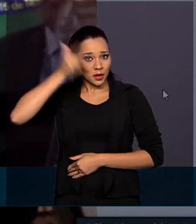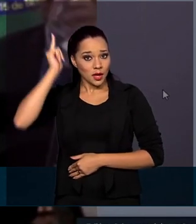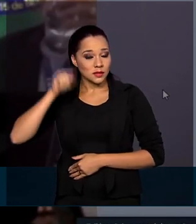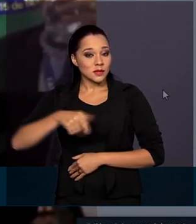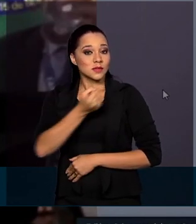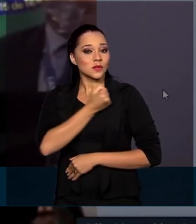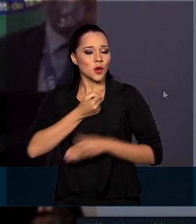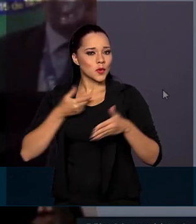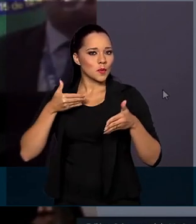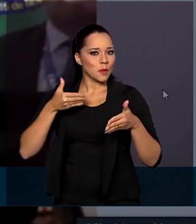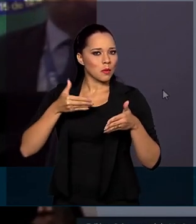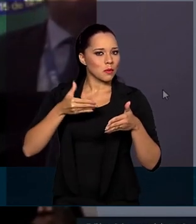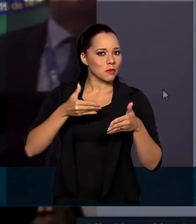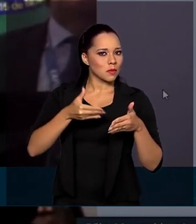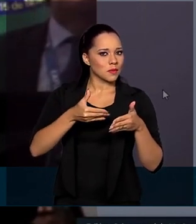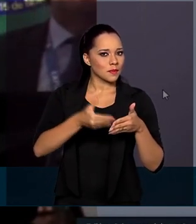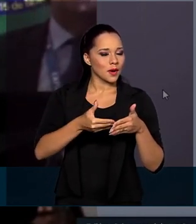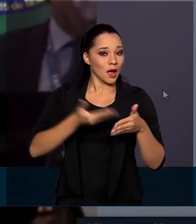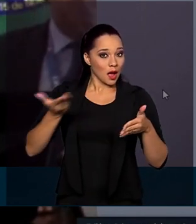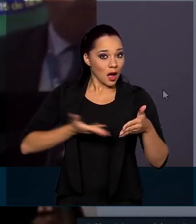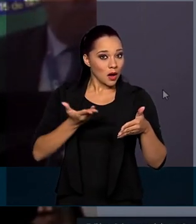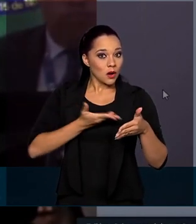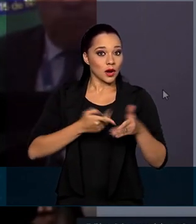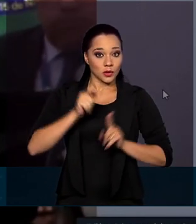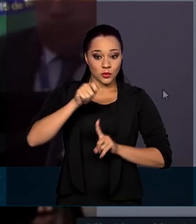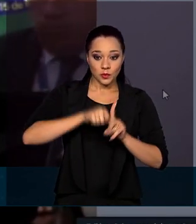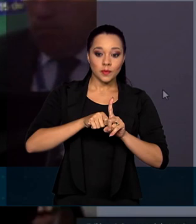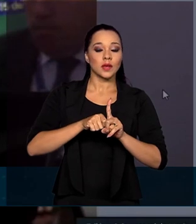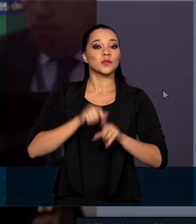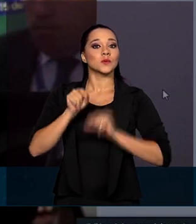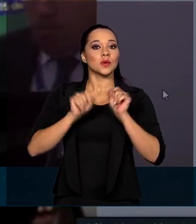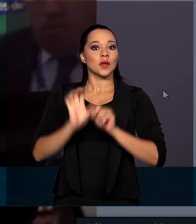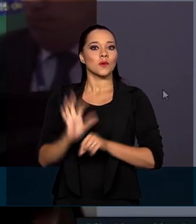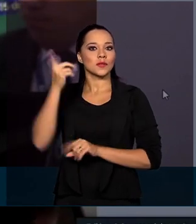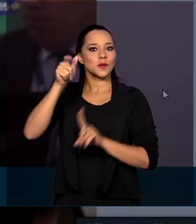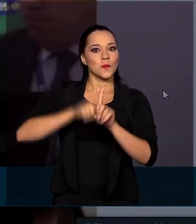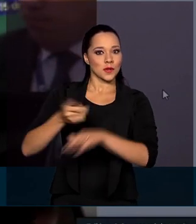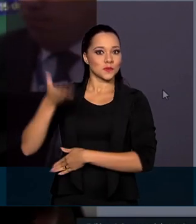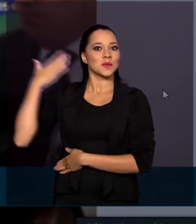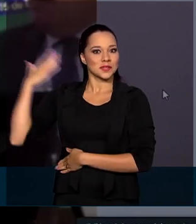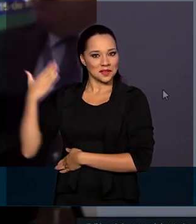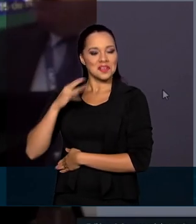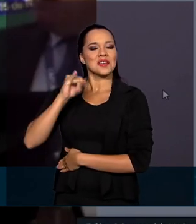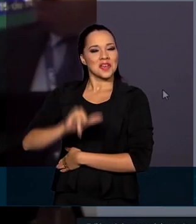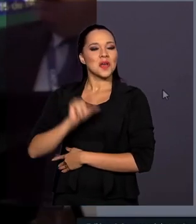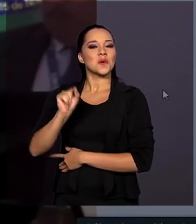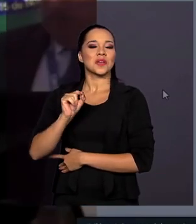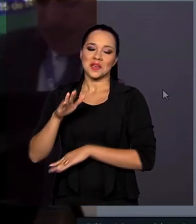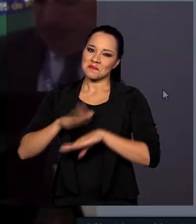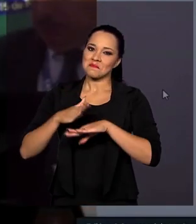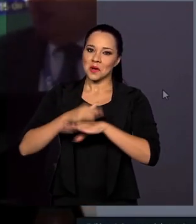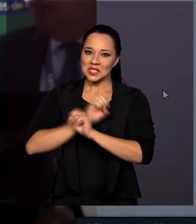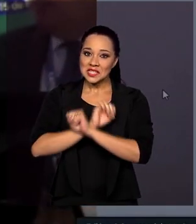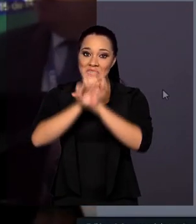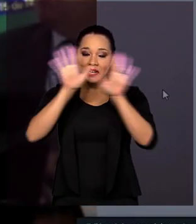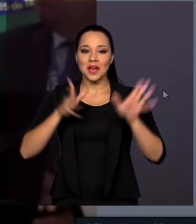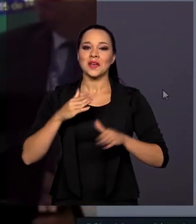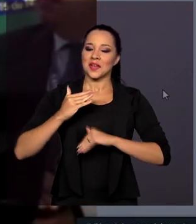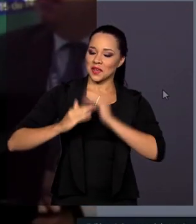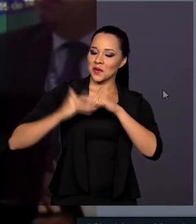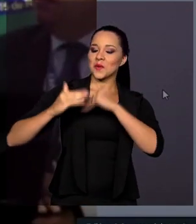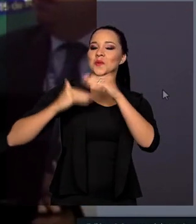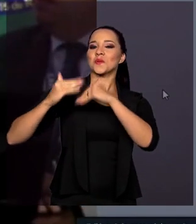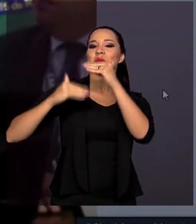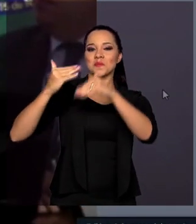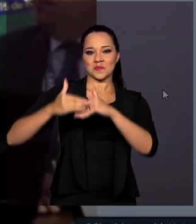aproximar agora, né, do corrente mês, do que aconteceu no mês passado, é um sinal mais do que claro que a economia